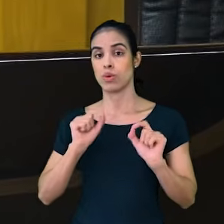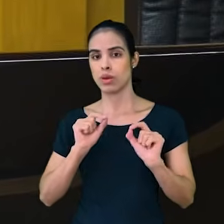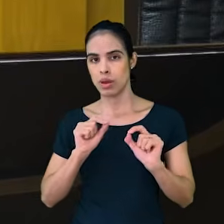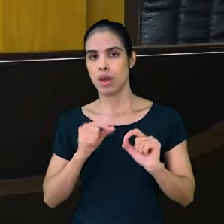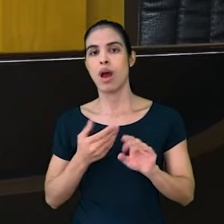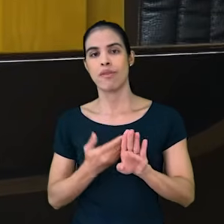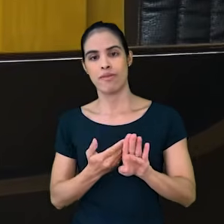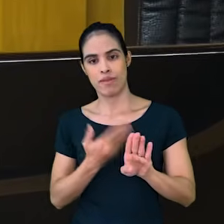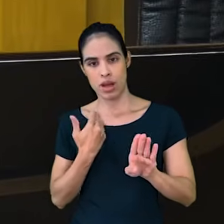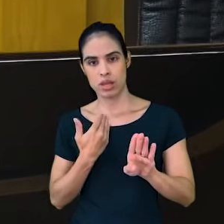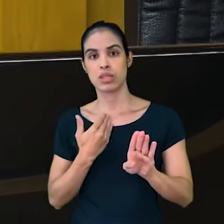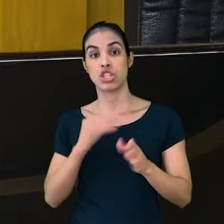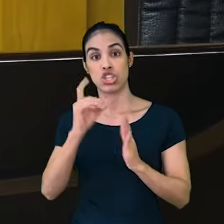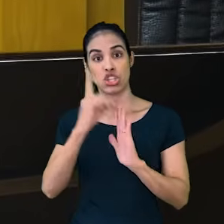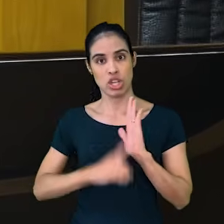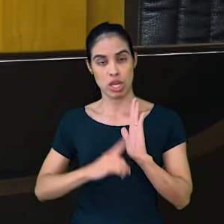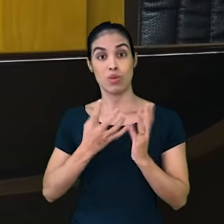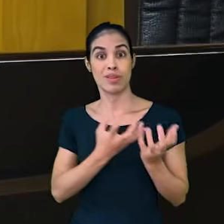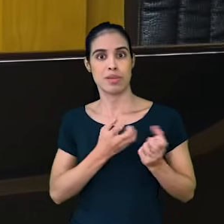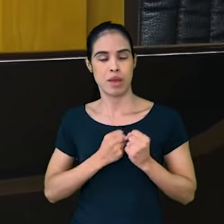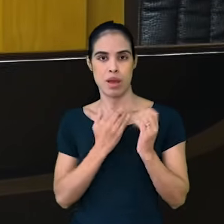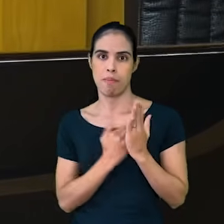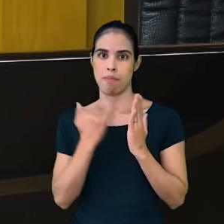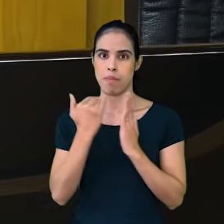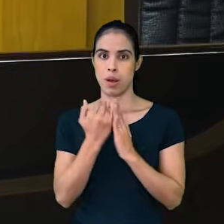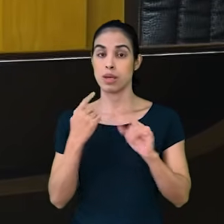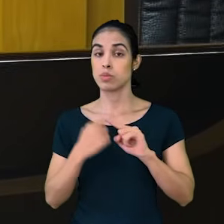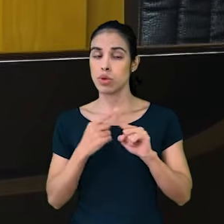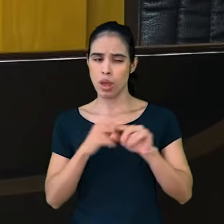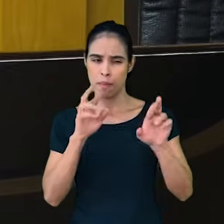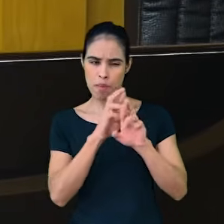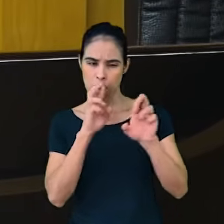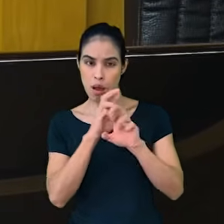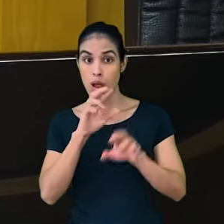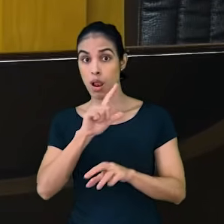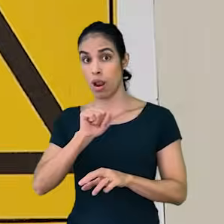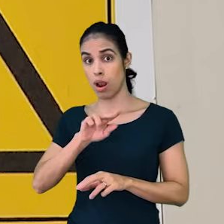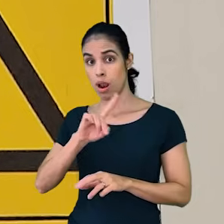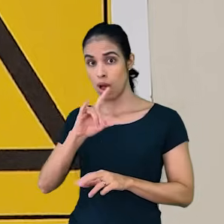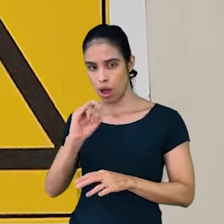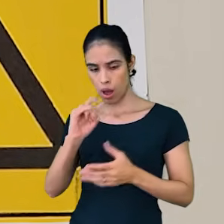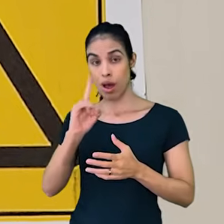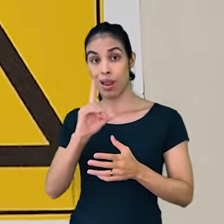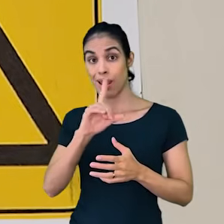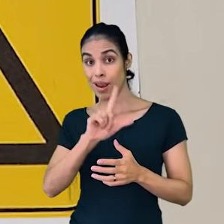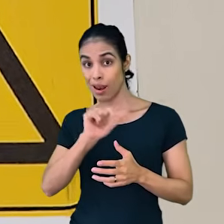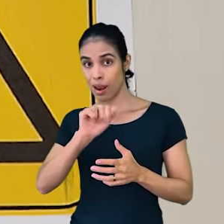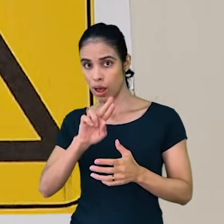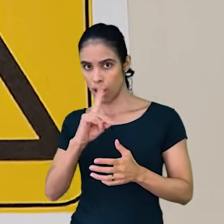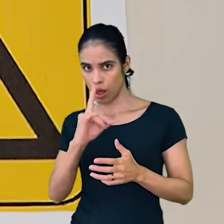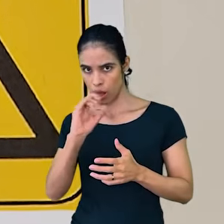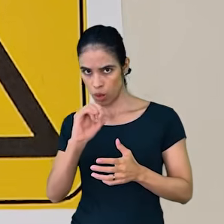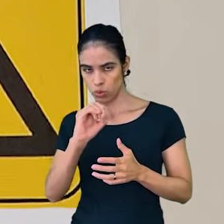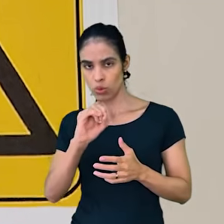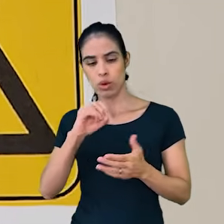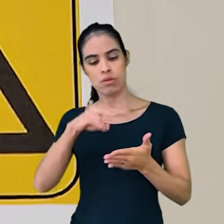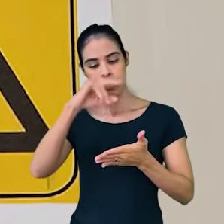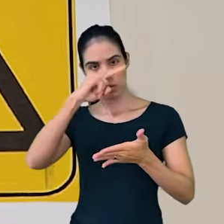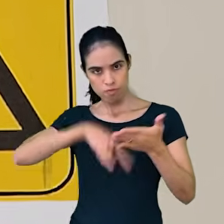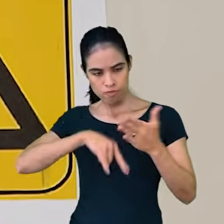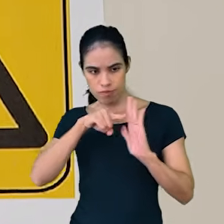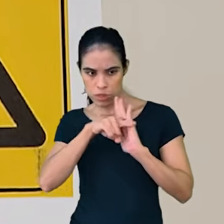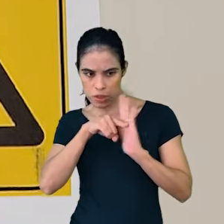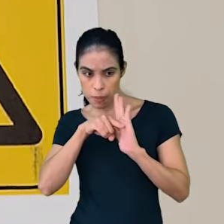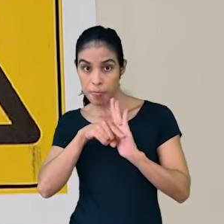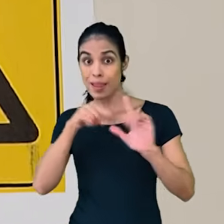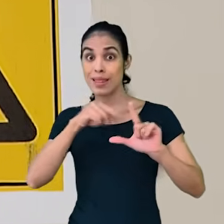afastamento do adicional de insalubridade. Ele se baseou em laudo pericial. O documento confirmou que, nas atividades sujeitas